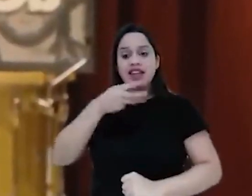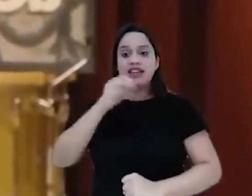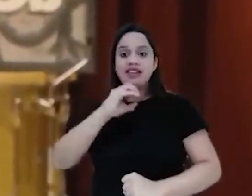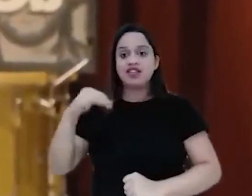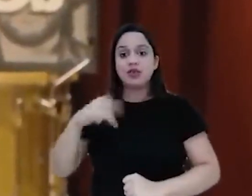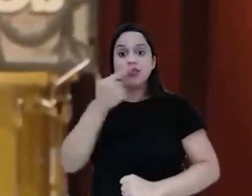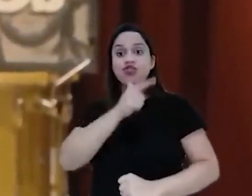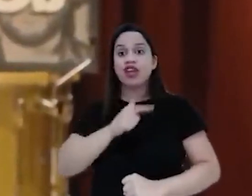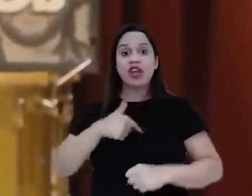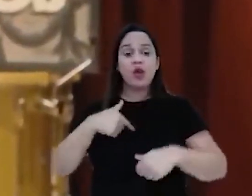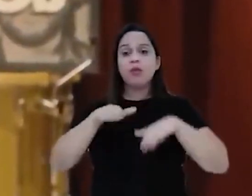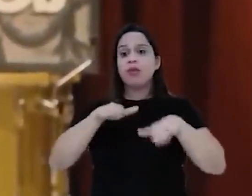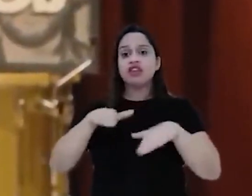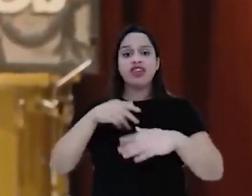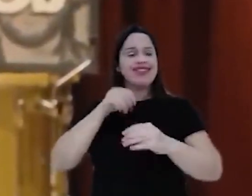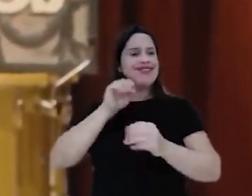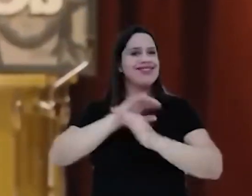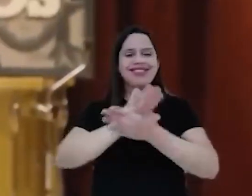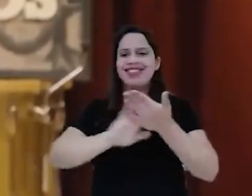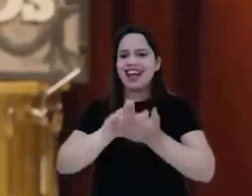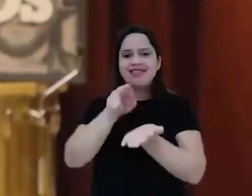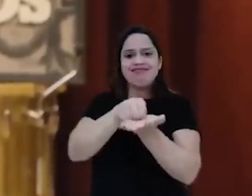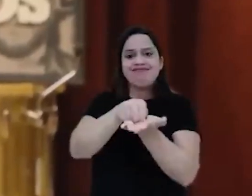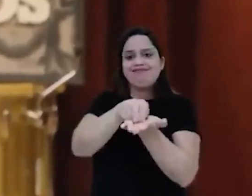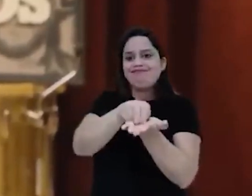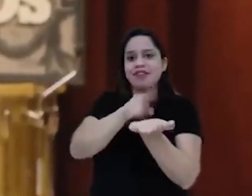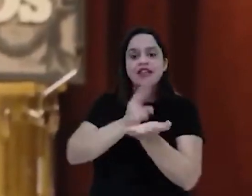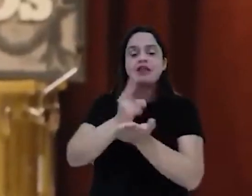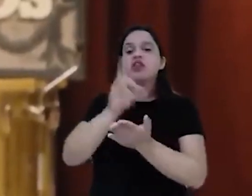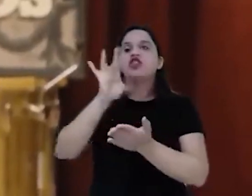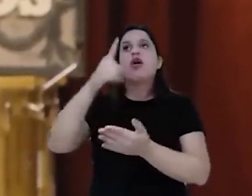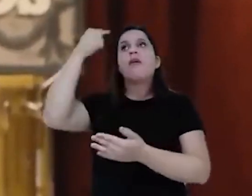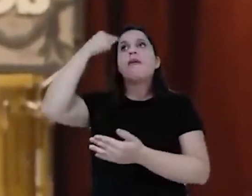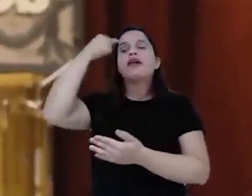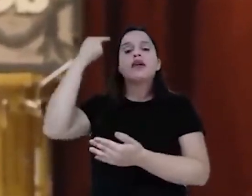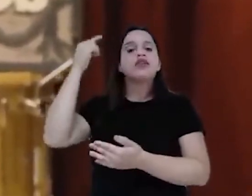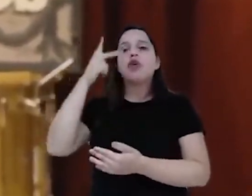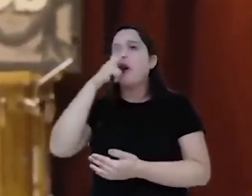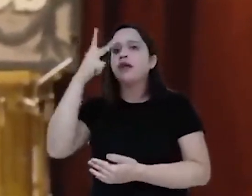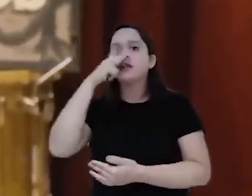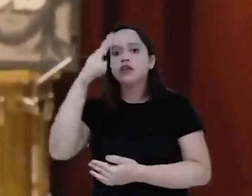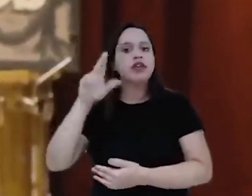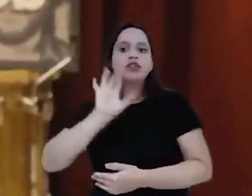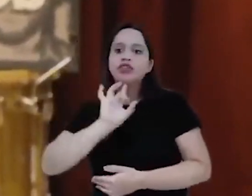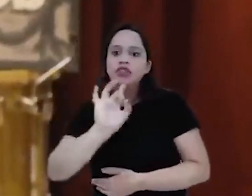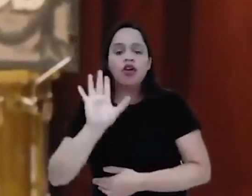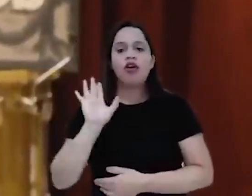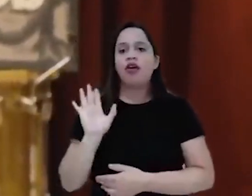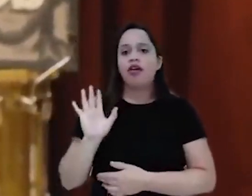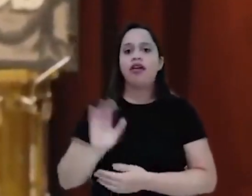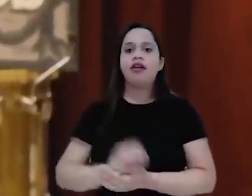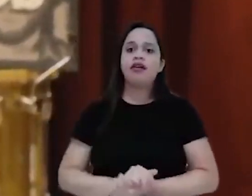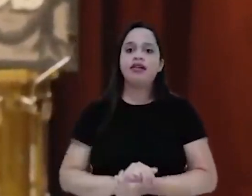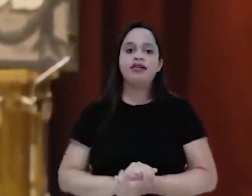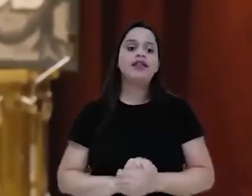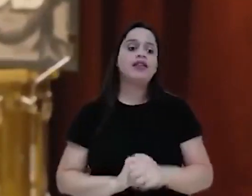medula eu não sei como nem me mexer nada cara então é uma coisa assim que era só no pensamento não achismo né Sem Mas você